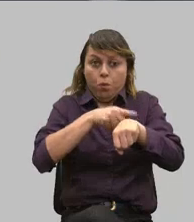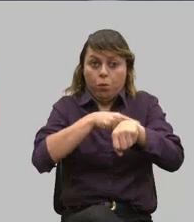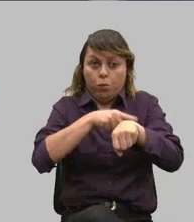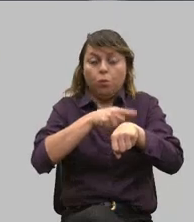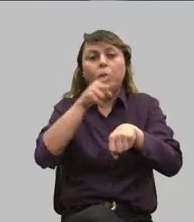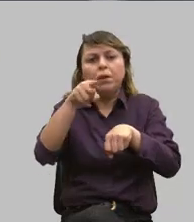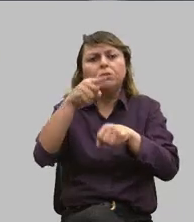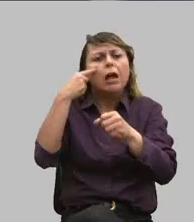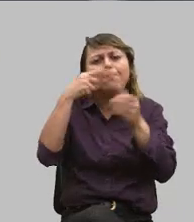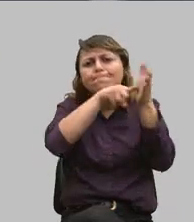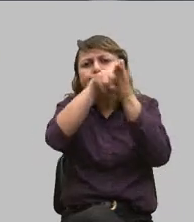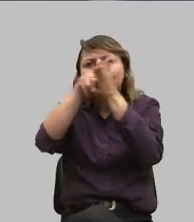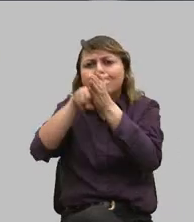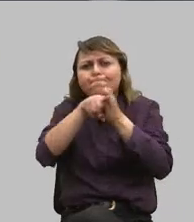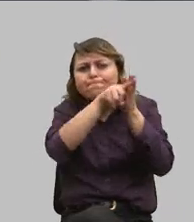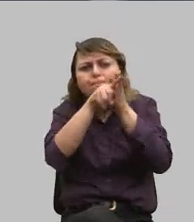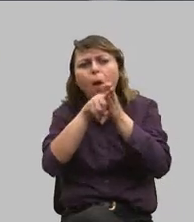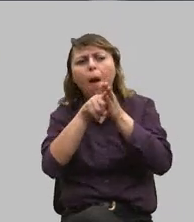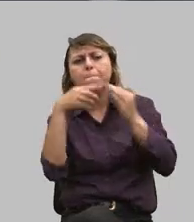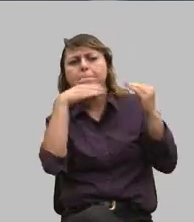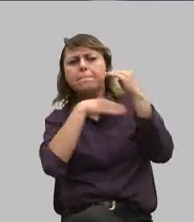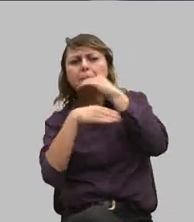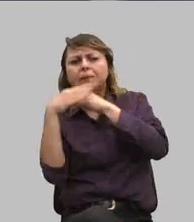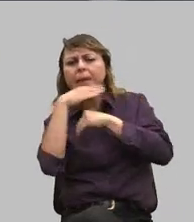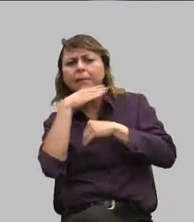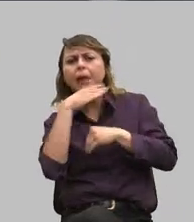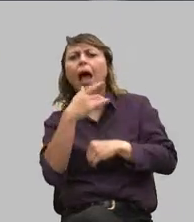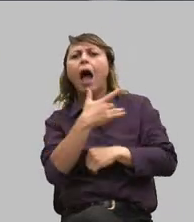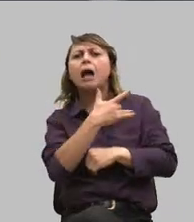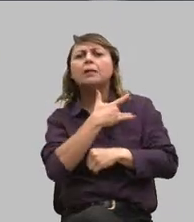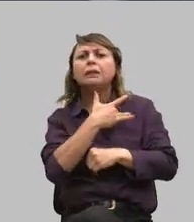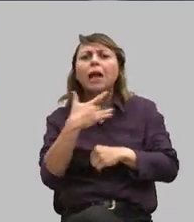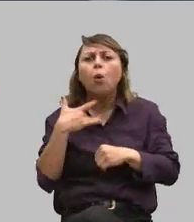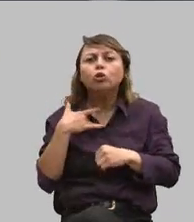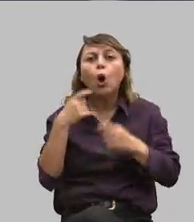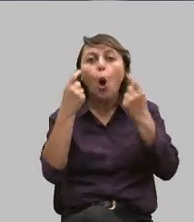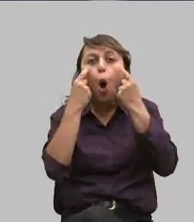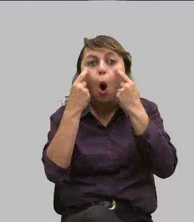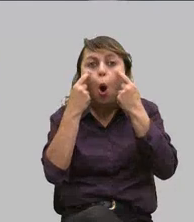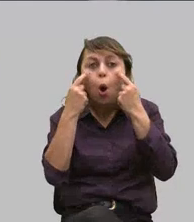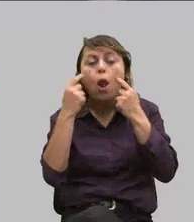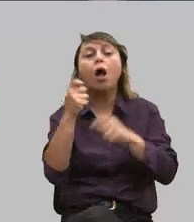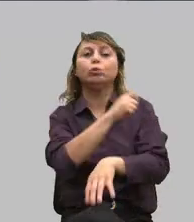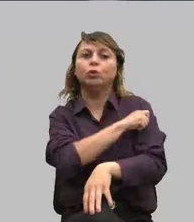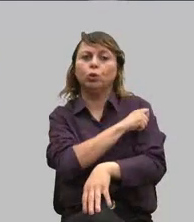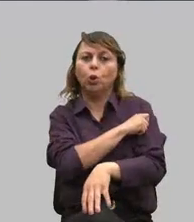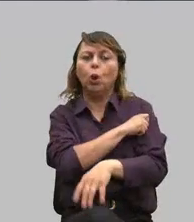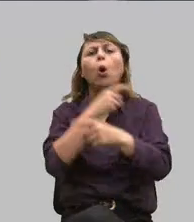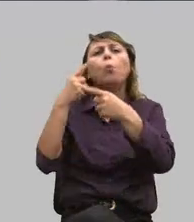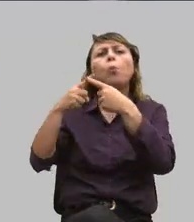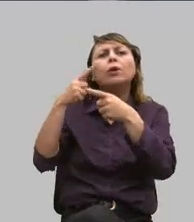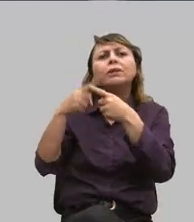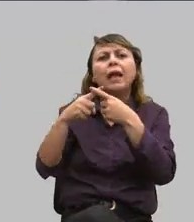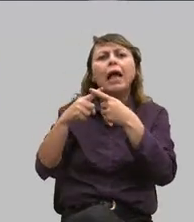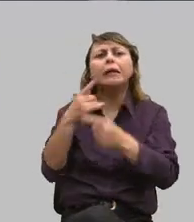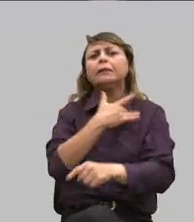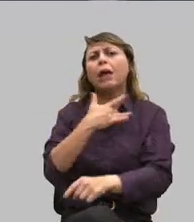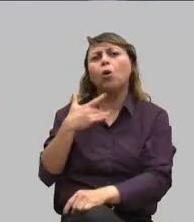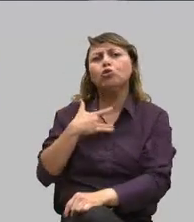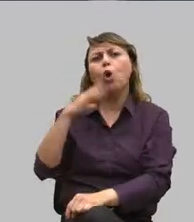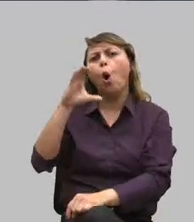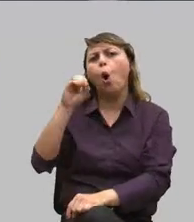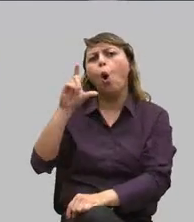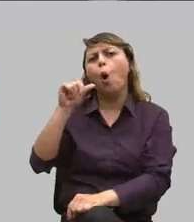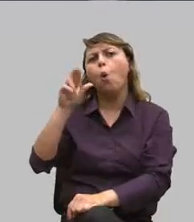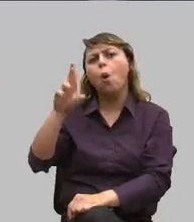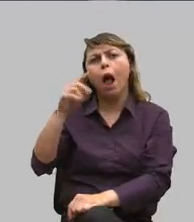verificando as condições ali da Saúde ocular dos nossos estudantes por que que eu tô falando só saúde ocular nesse momento